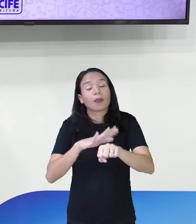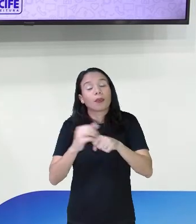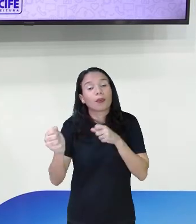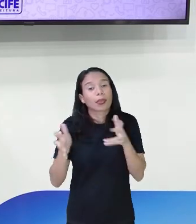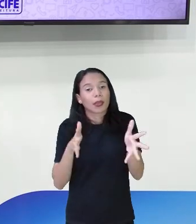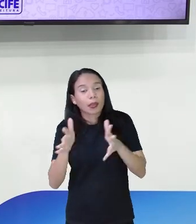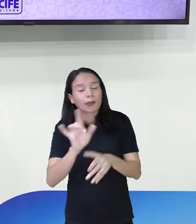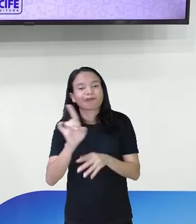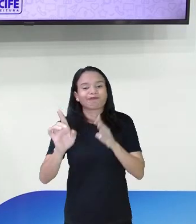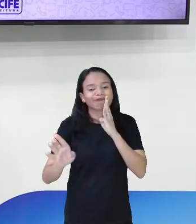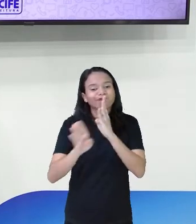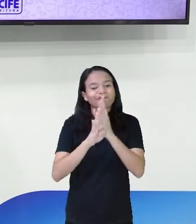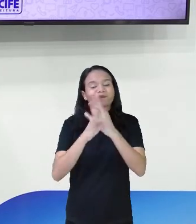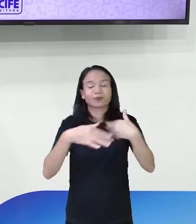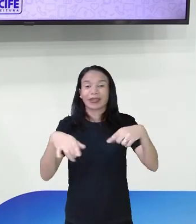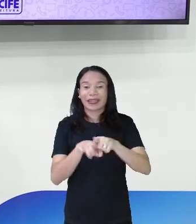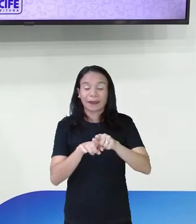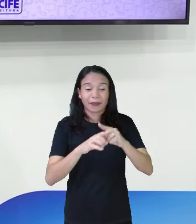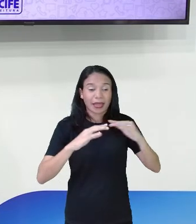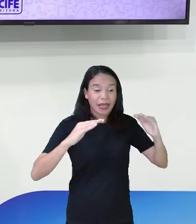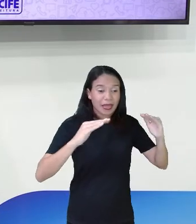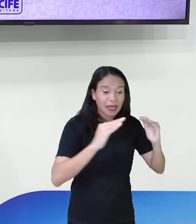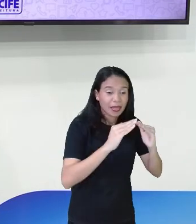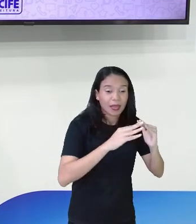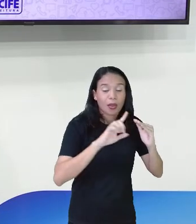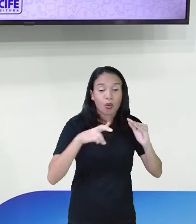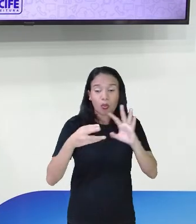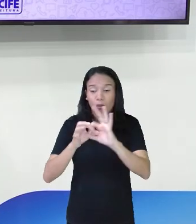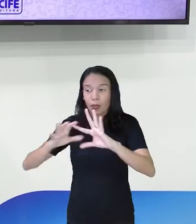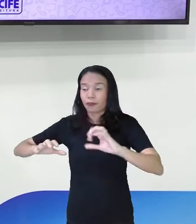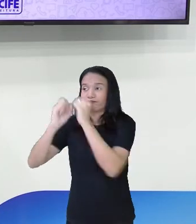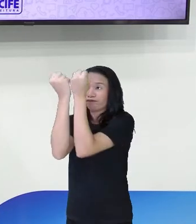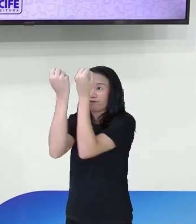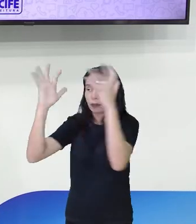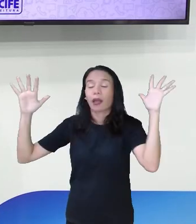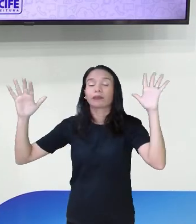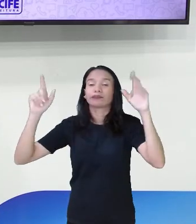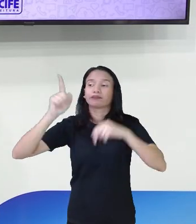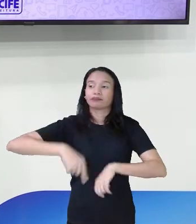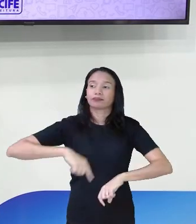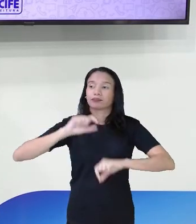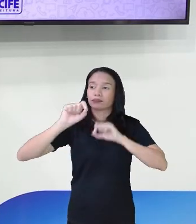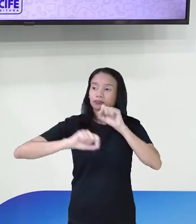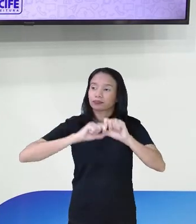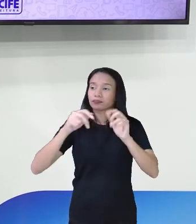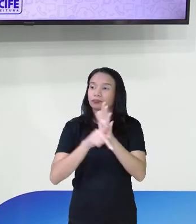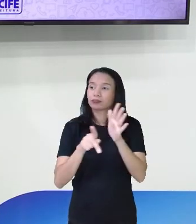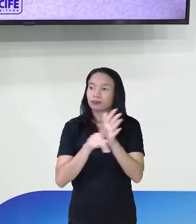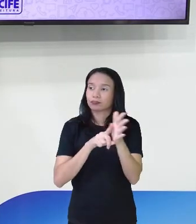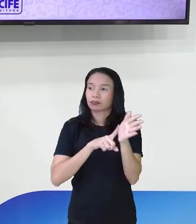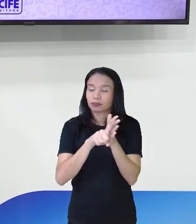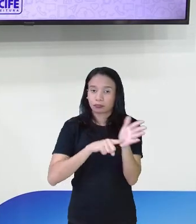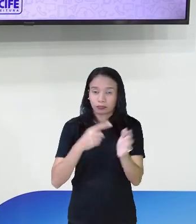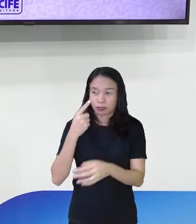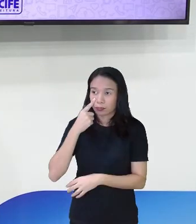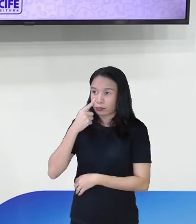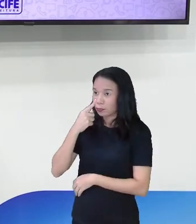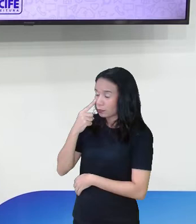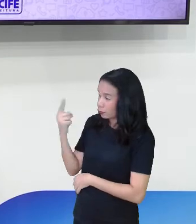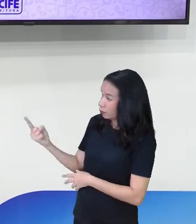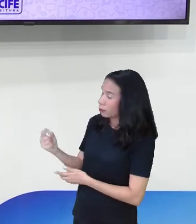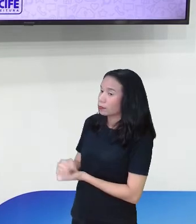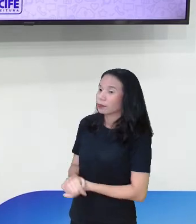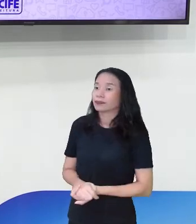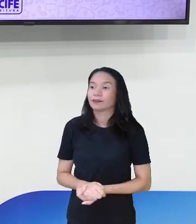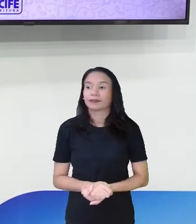mais encontrado nem em cativeiro, nem livre na natureza, ele é considerado extinto, como esse jovenzinho